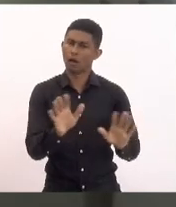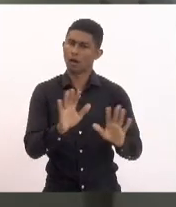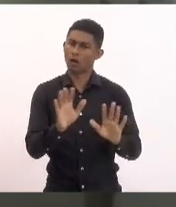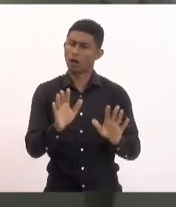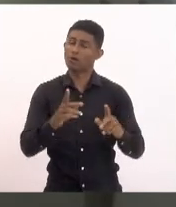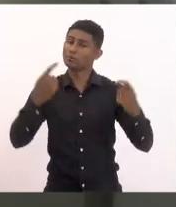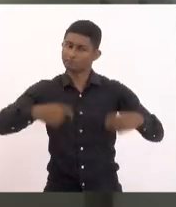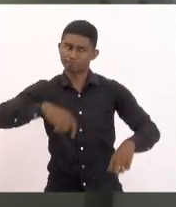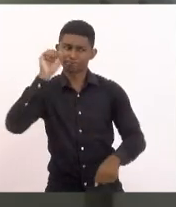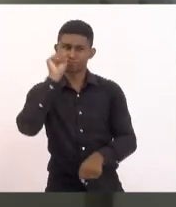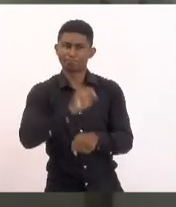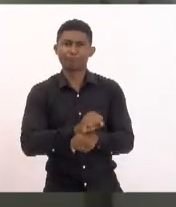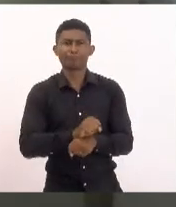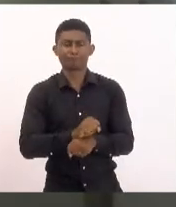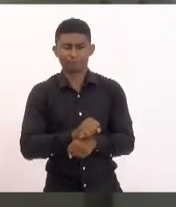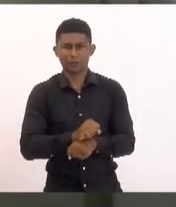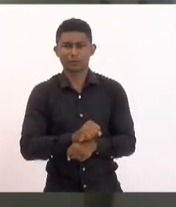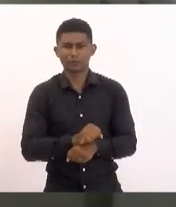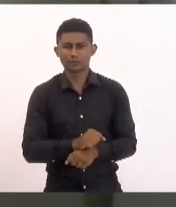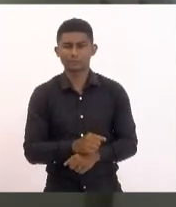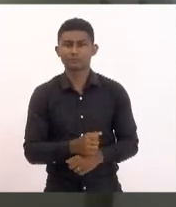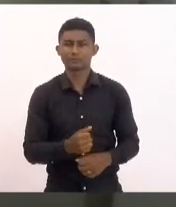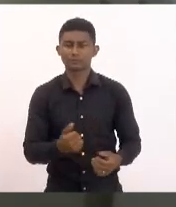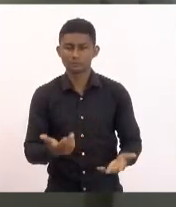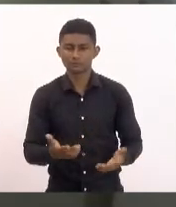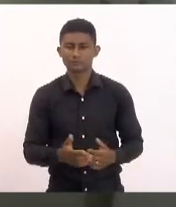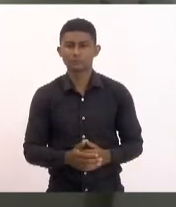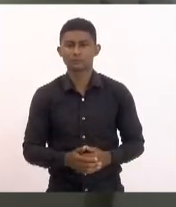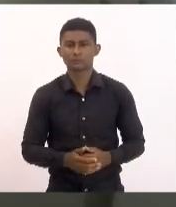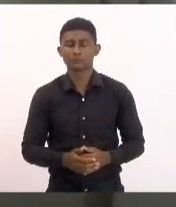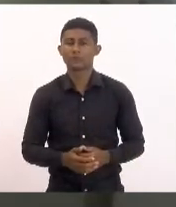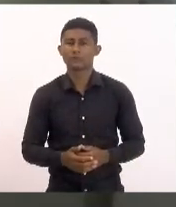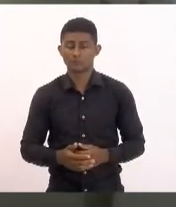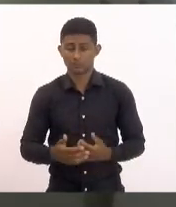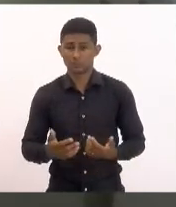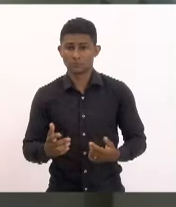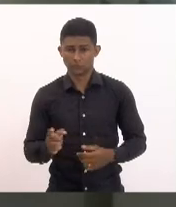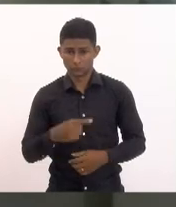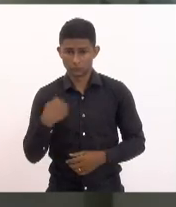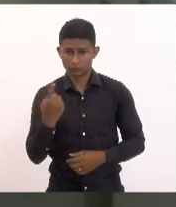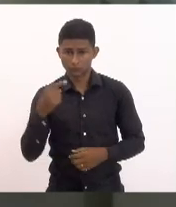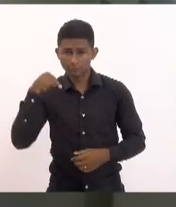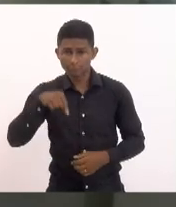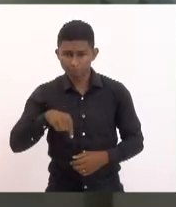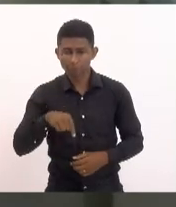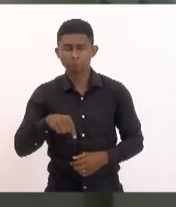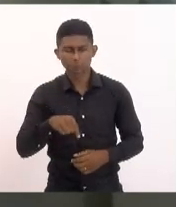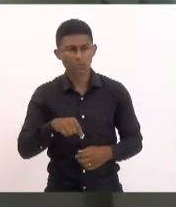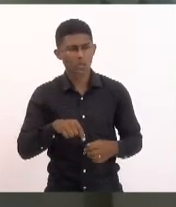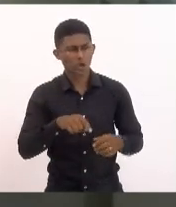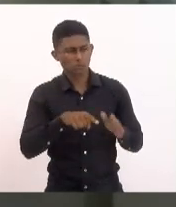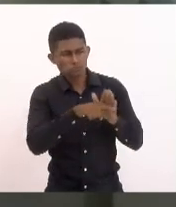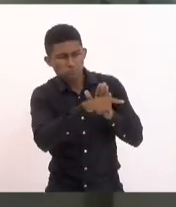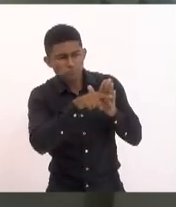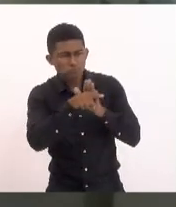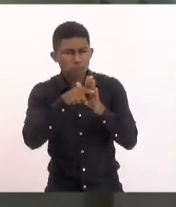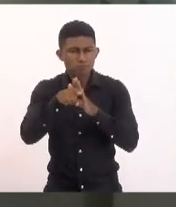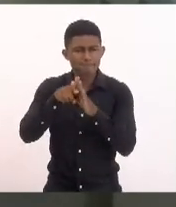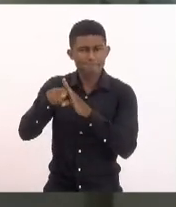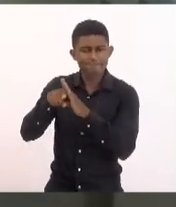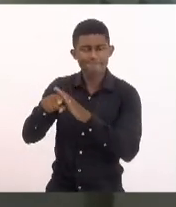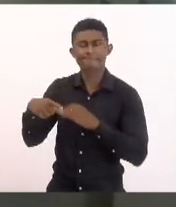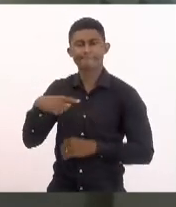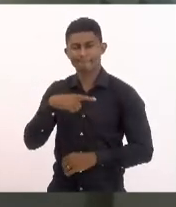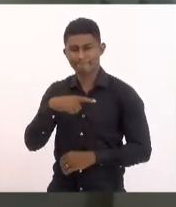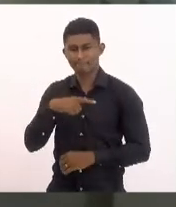derramado. Queria dizer dessa nossa posição, sabemos que cada passo que a gente